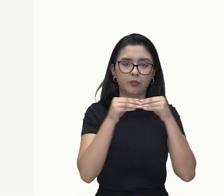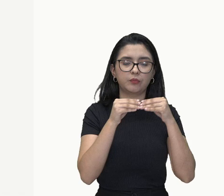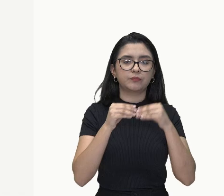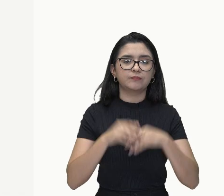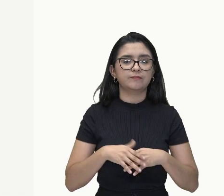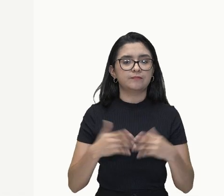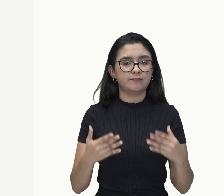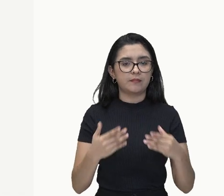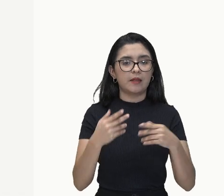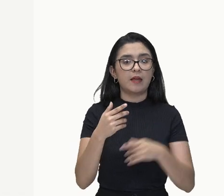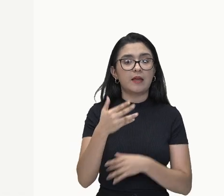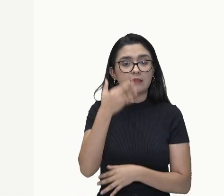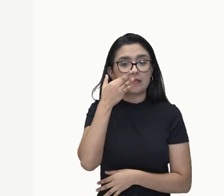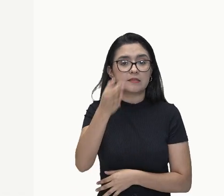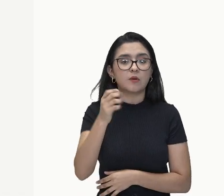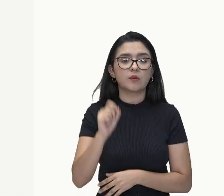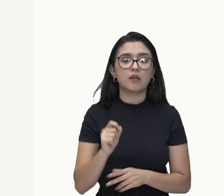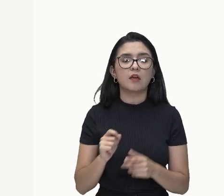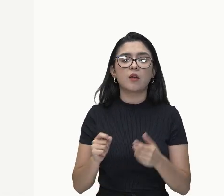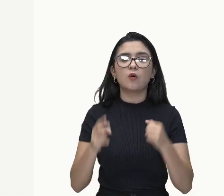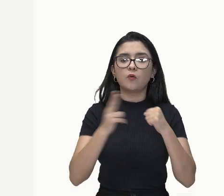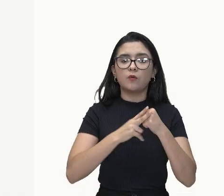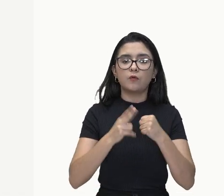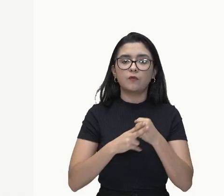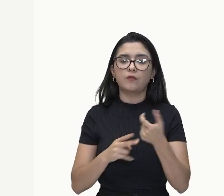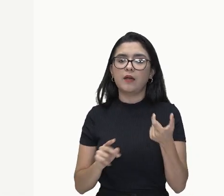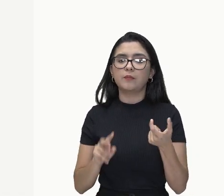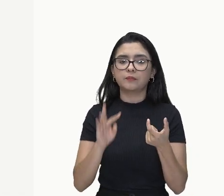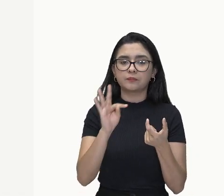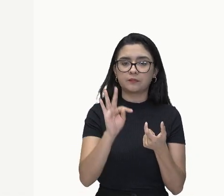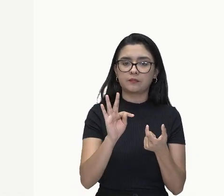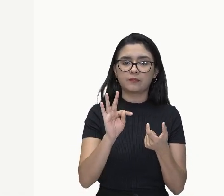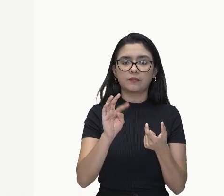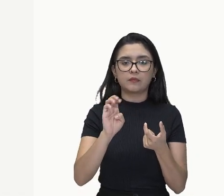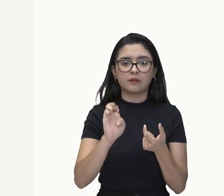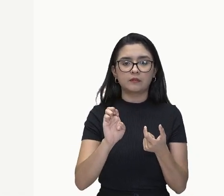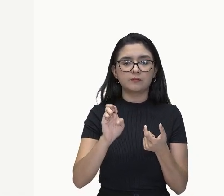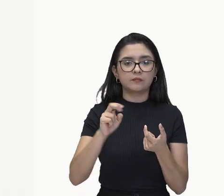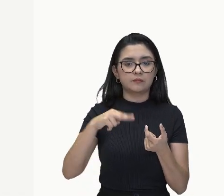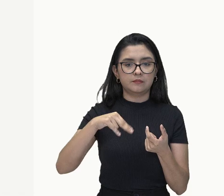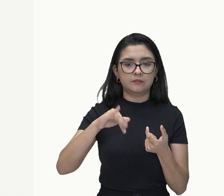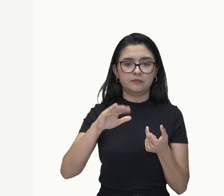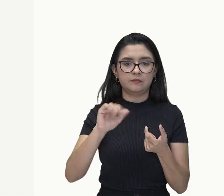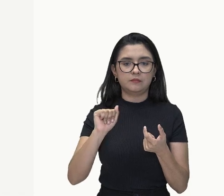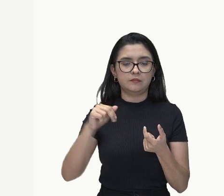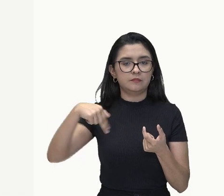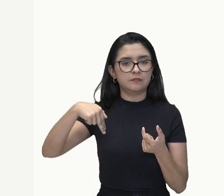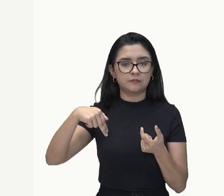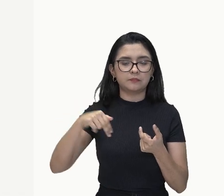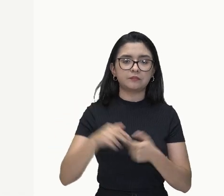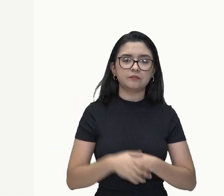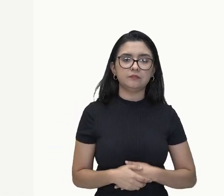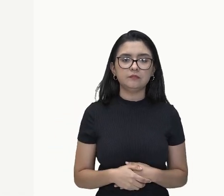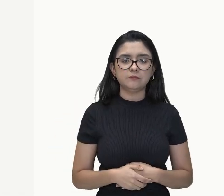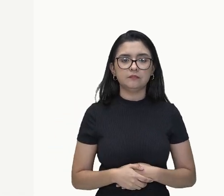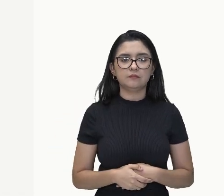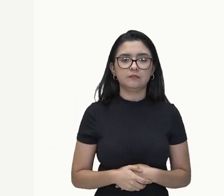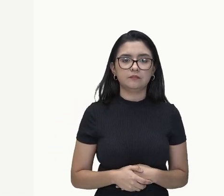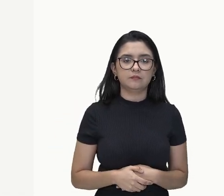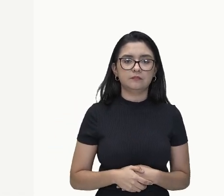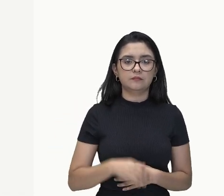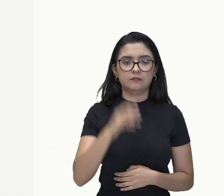Atenção, atenção para este verbo aqui. Por favor, observem bem esse verbo, teniam,